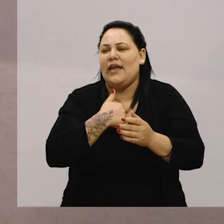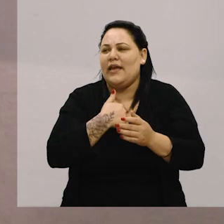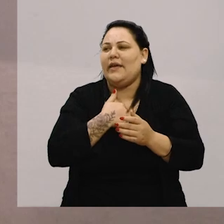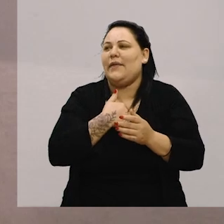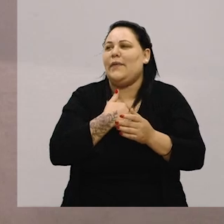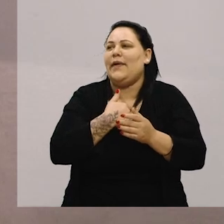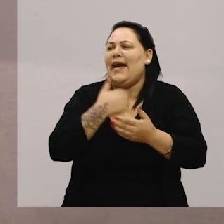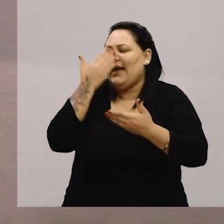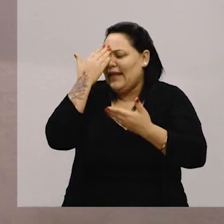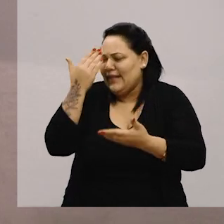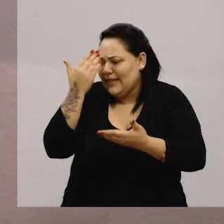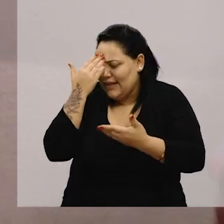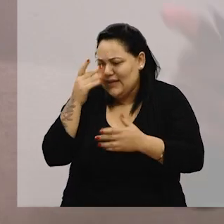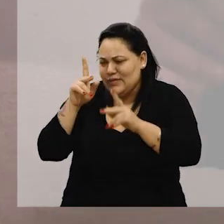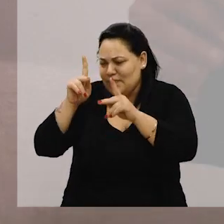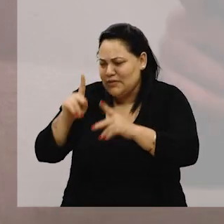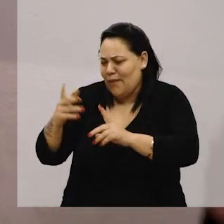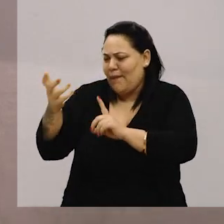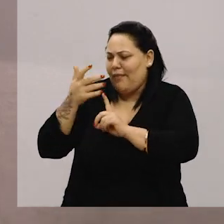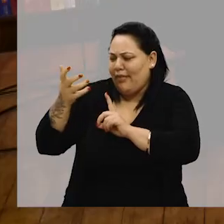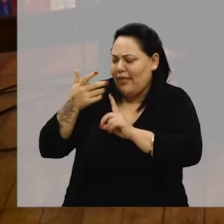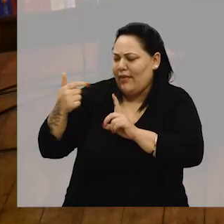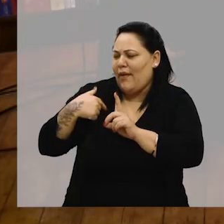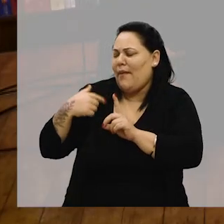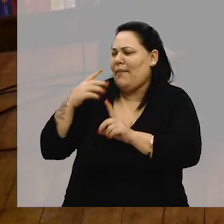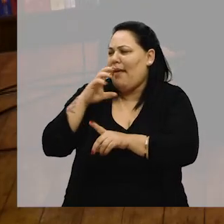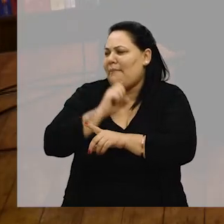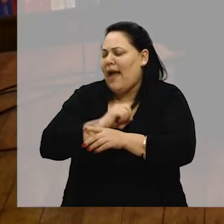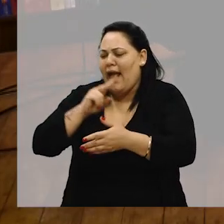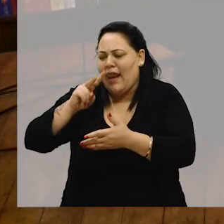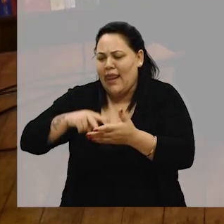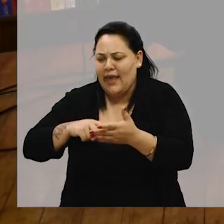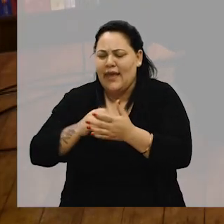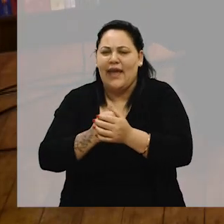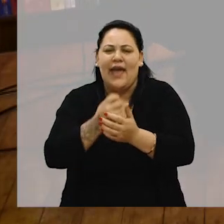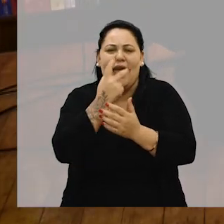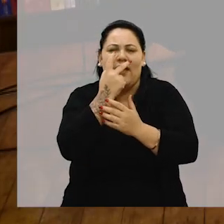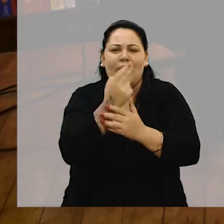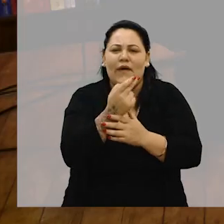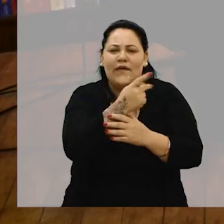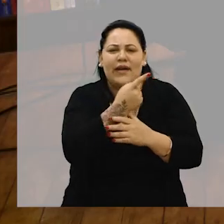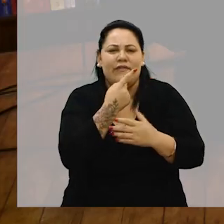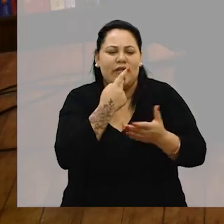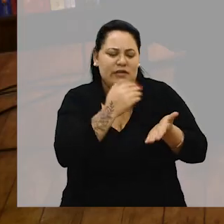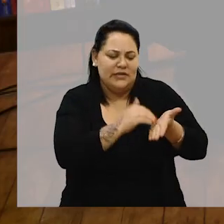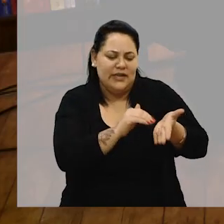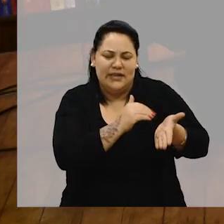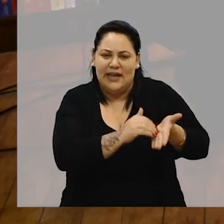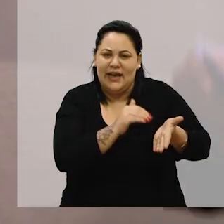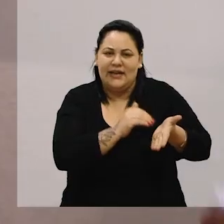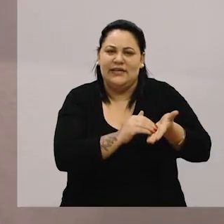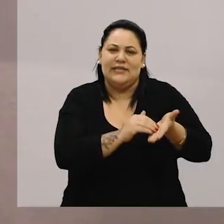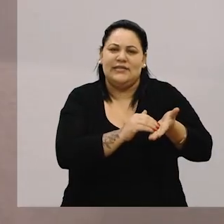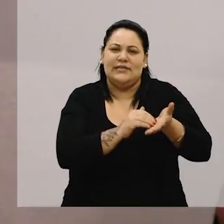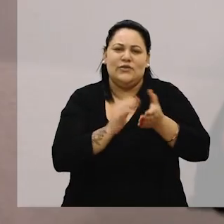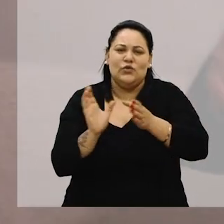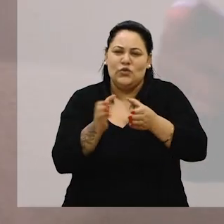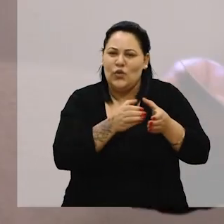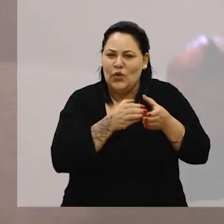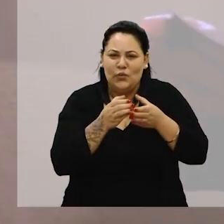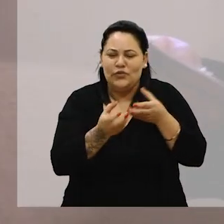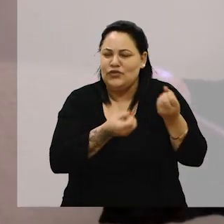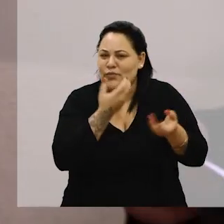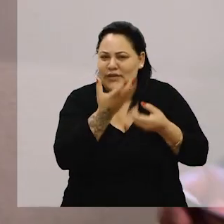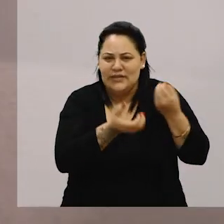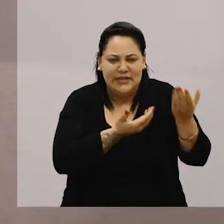tal interesse pela leitura. Aí mais um ponto que a secretária deixou, as antologias e os concursos. E a Maia começou nisso, e